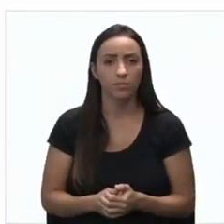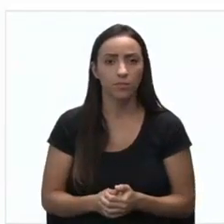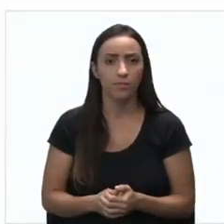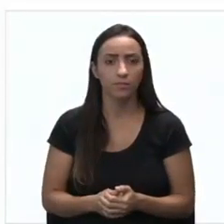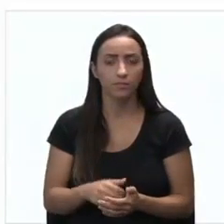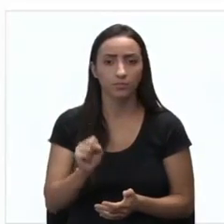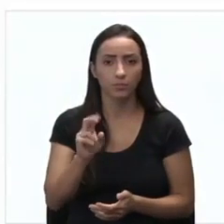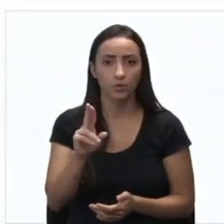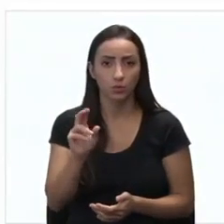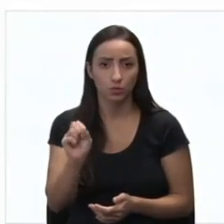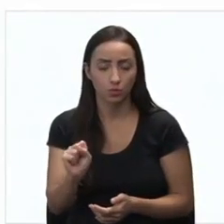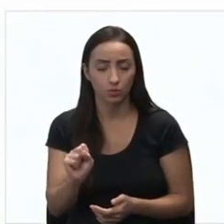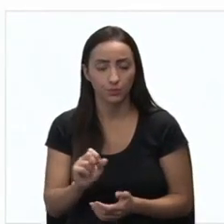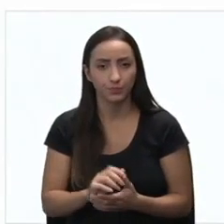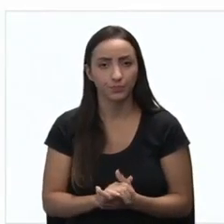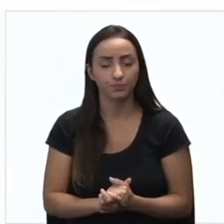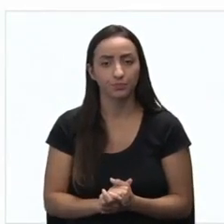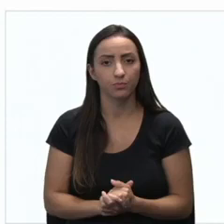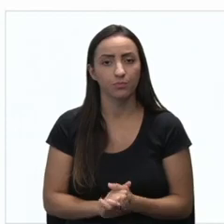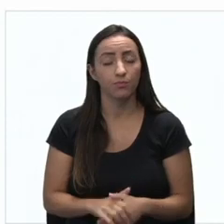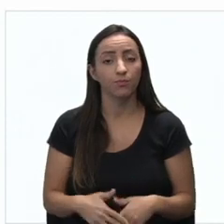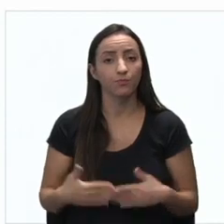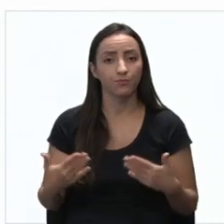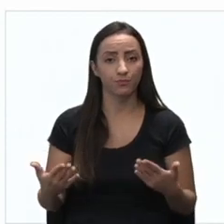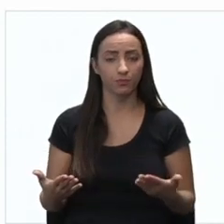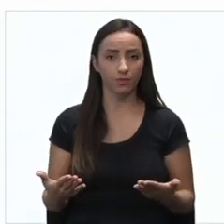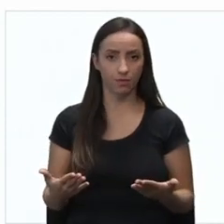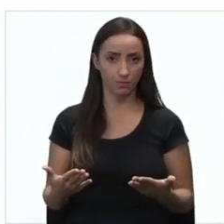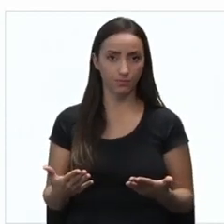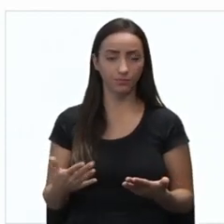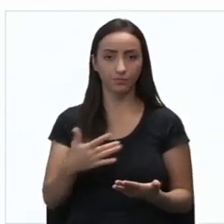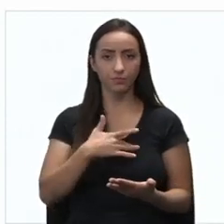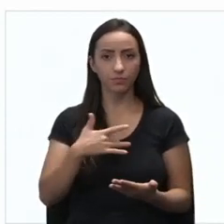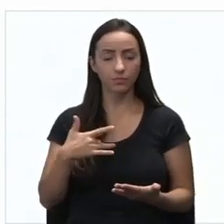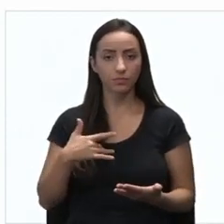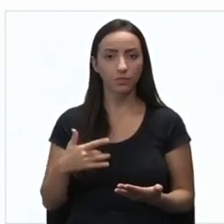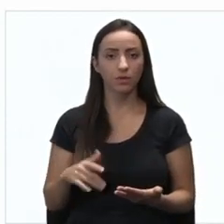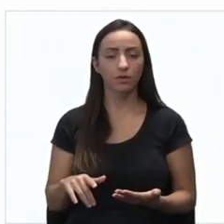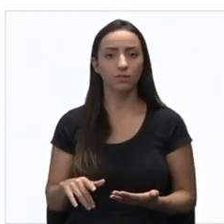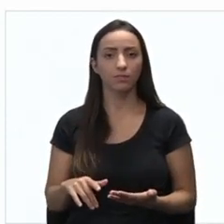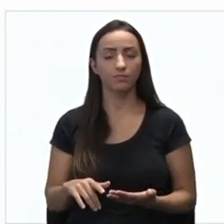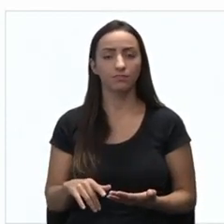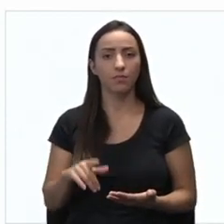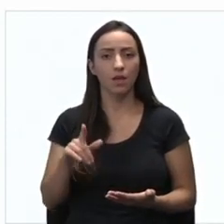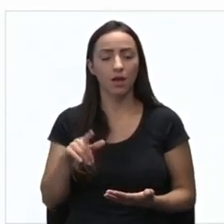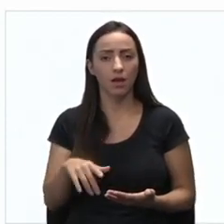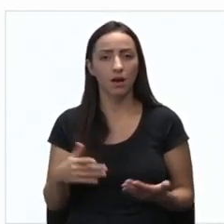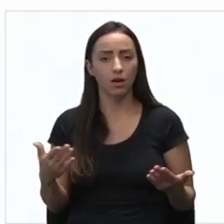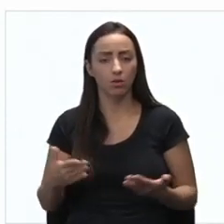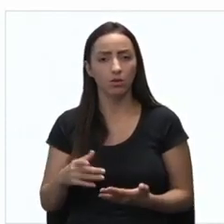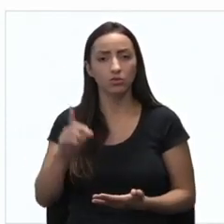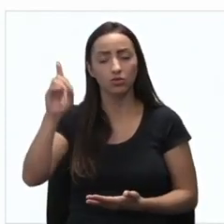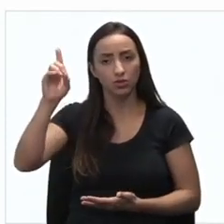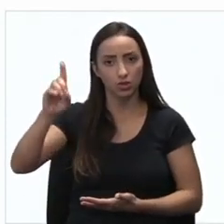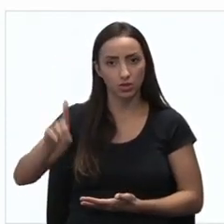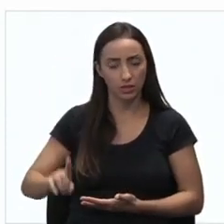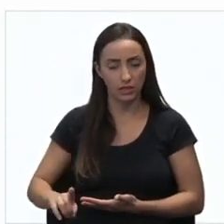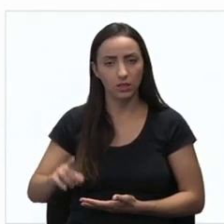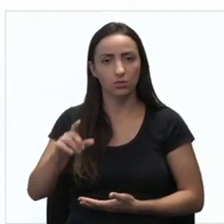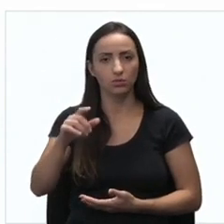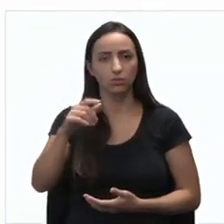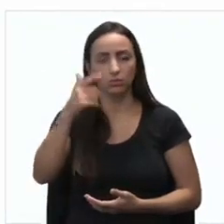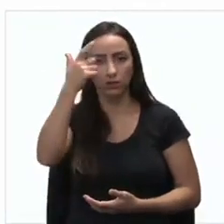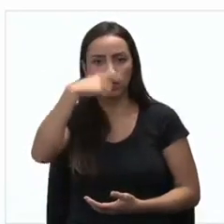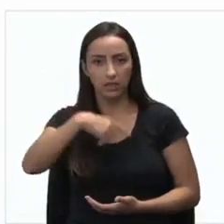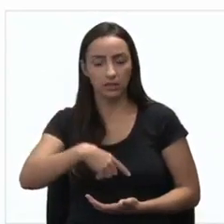do SUS. Então, passa a saúde a ser tida aí como um direito do